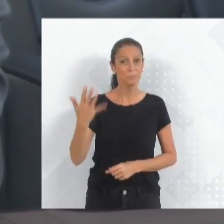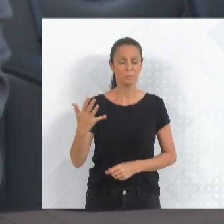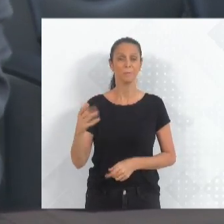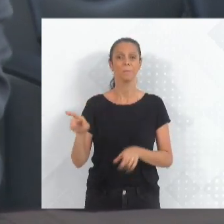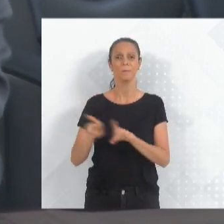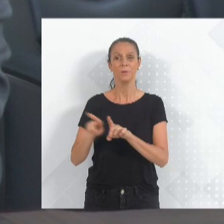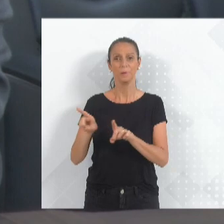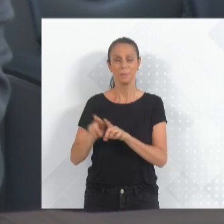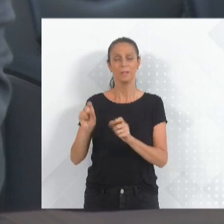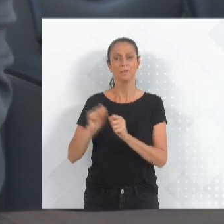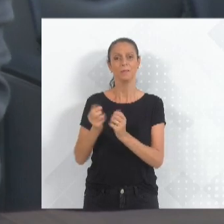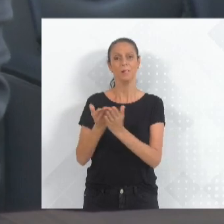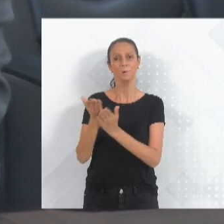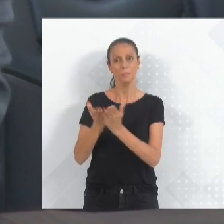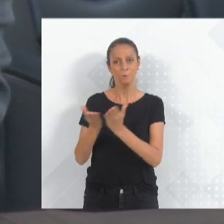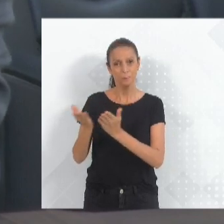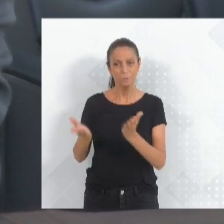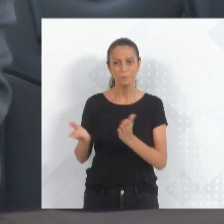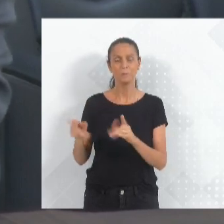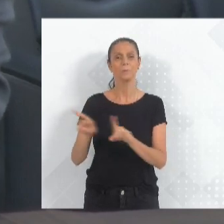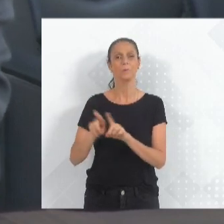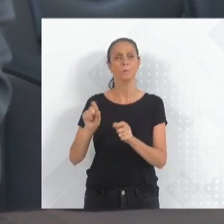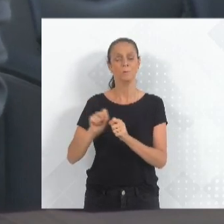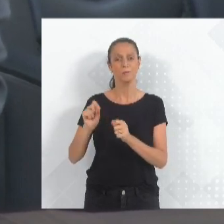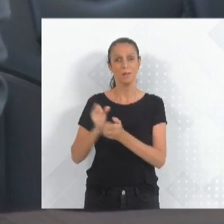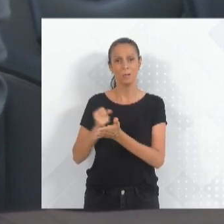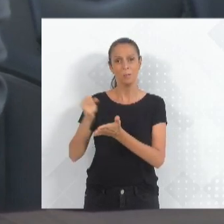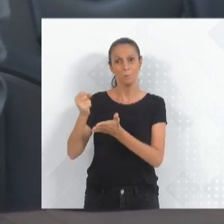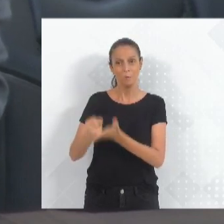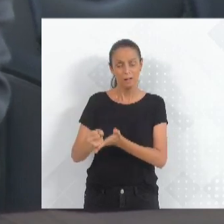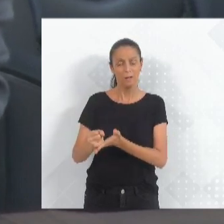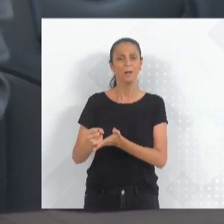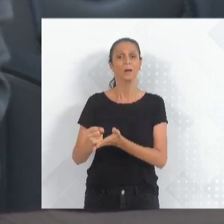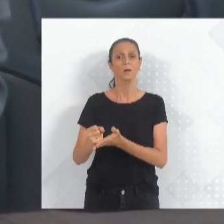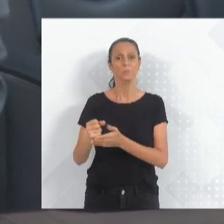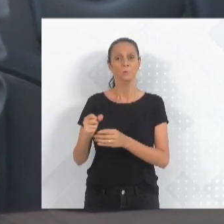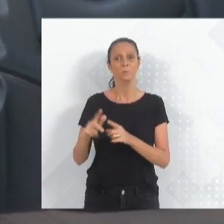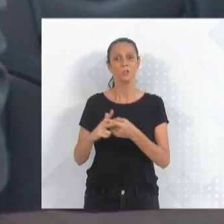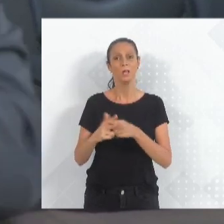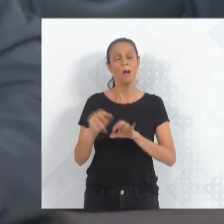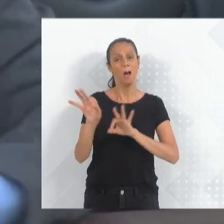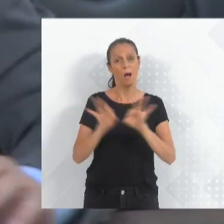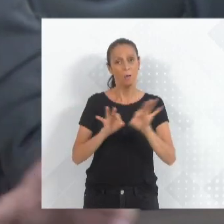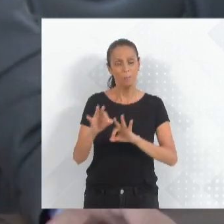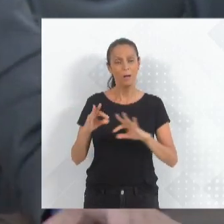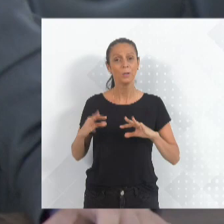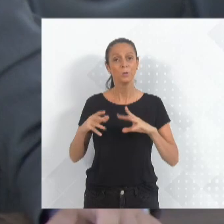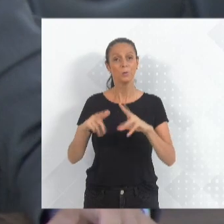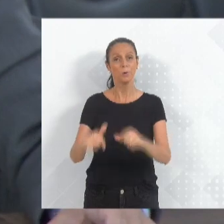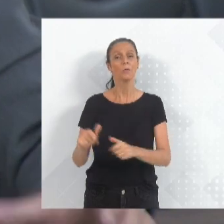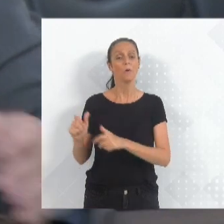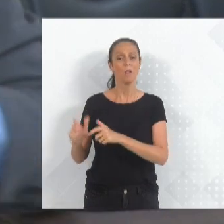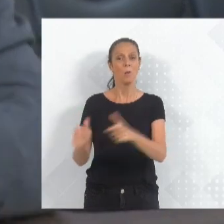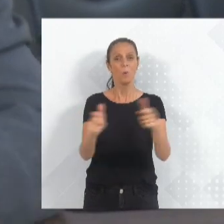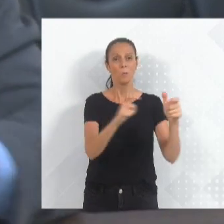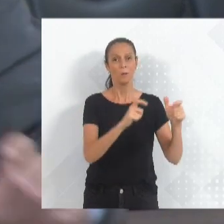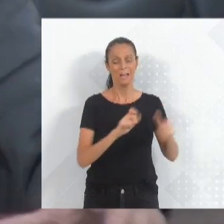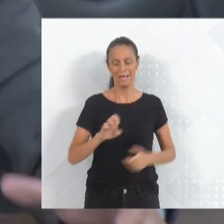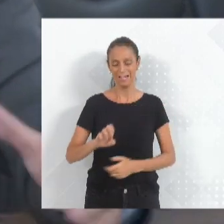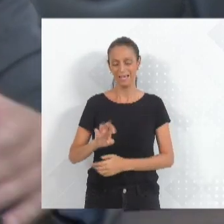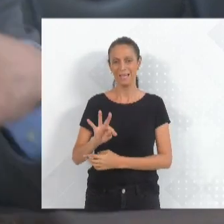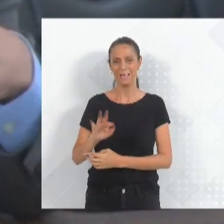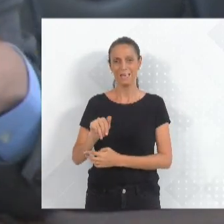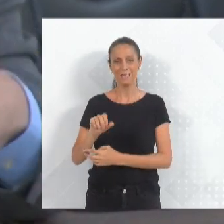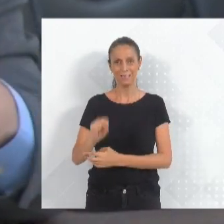protocolaram, licitaram e foi adjudicado o contrato de revitalização de todas as etas da nossa cidade. E os profissionais que